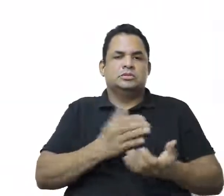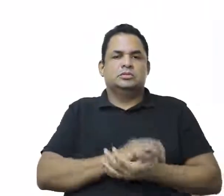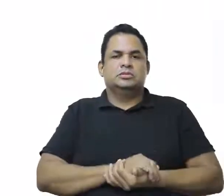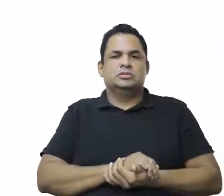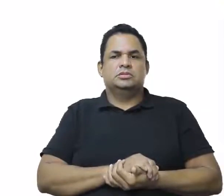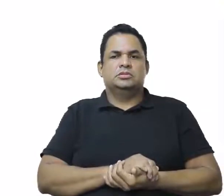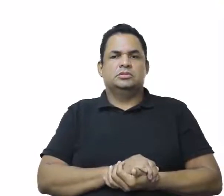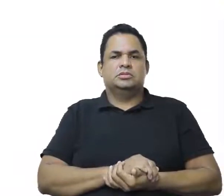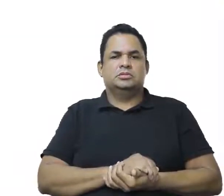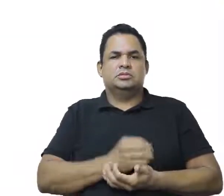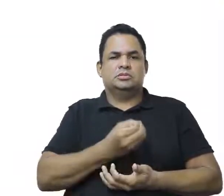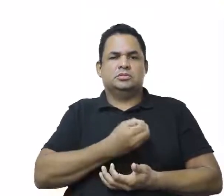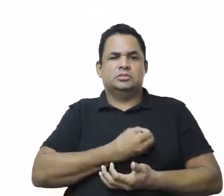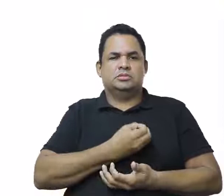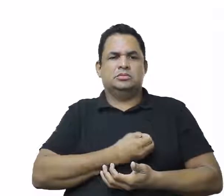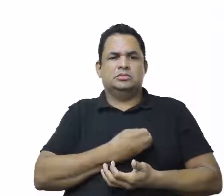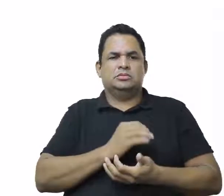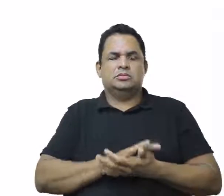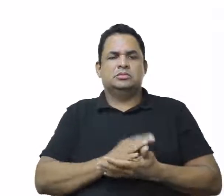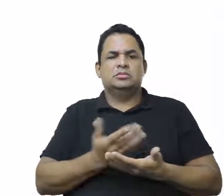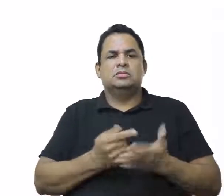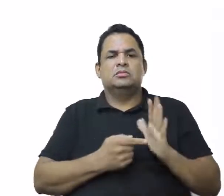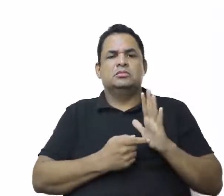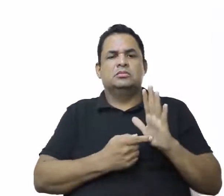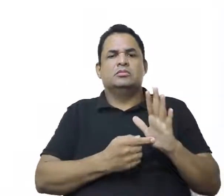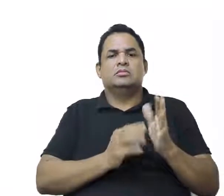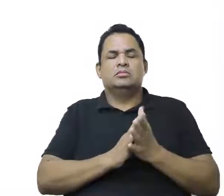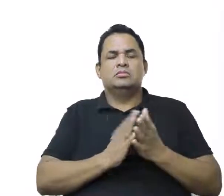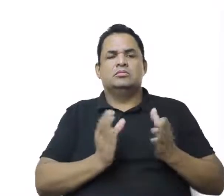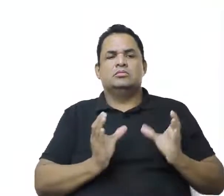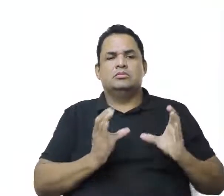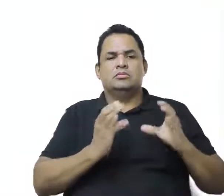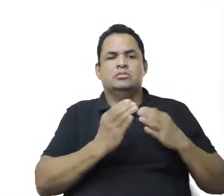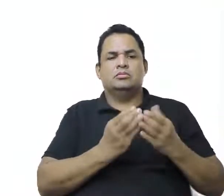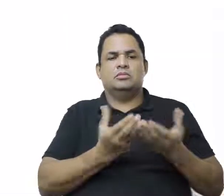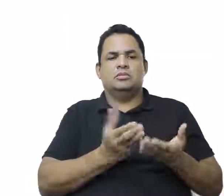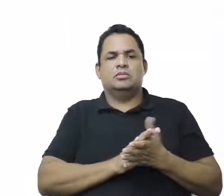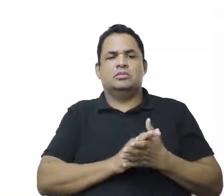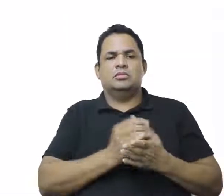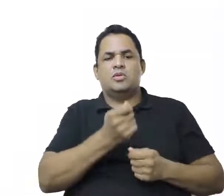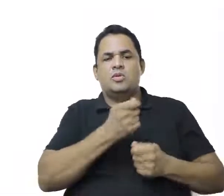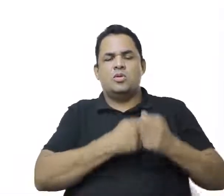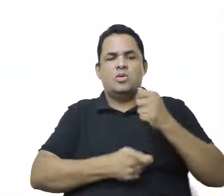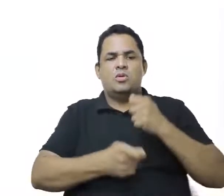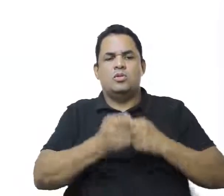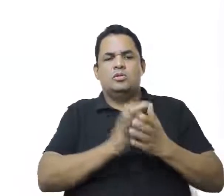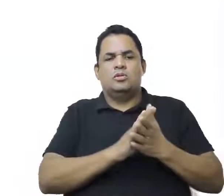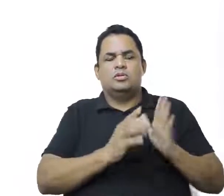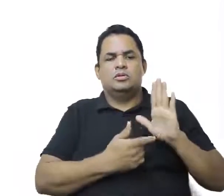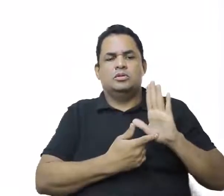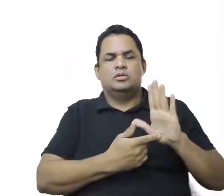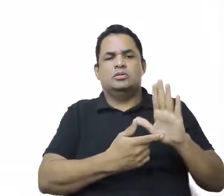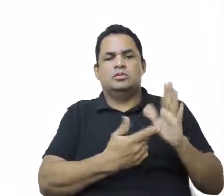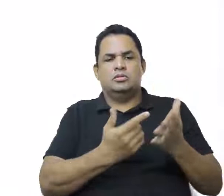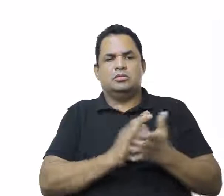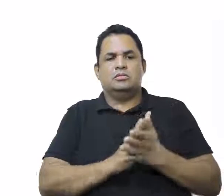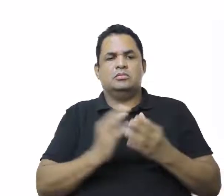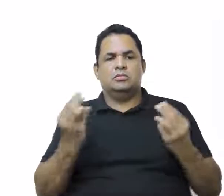tá? A questão 4 diz assim, indique alguns exemplos de blocos econômicos, né? A gente trouxe alguns,